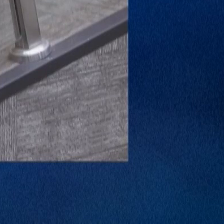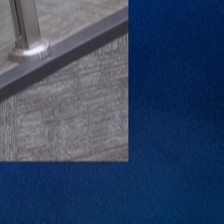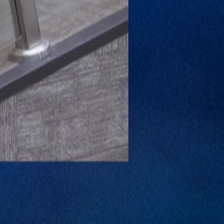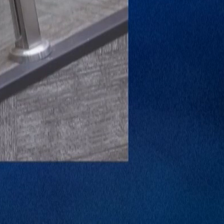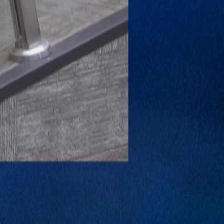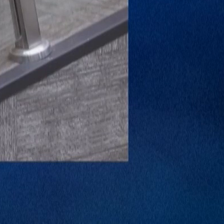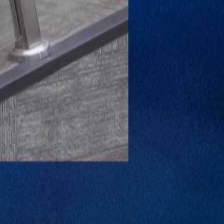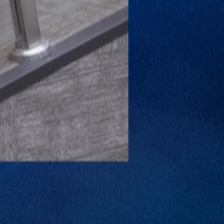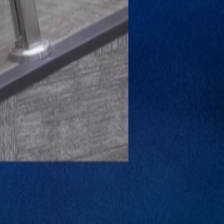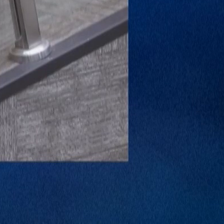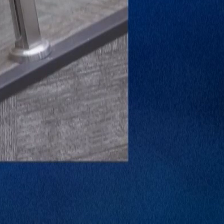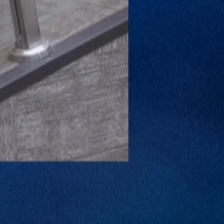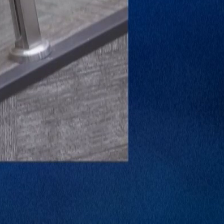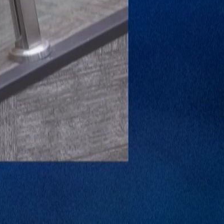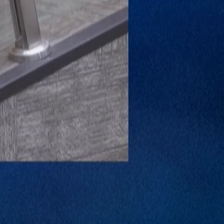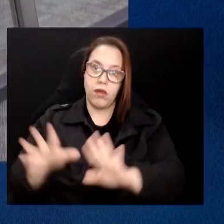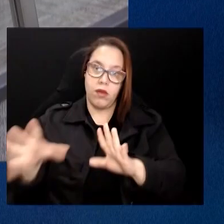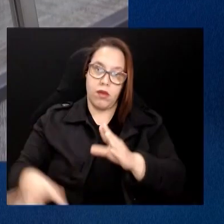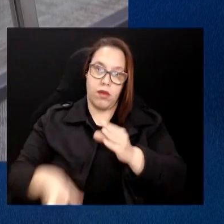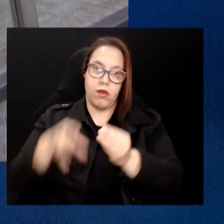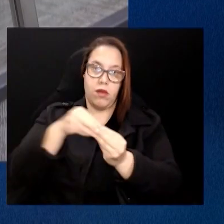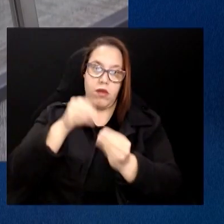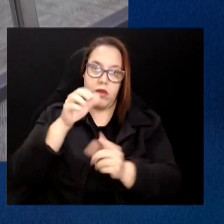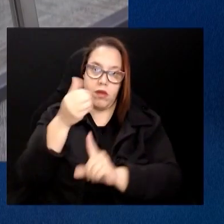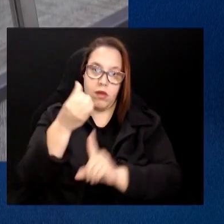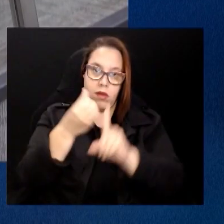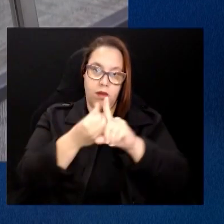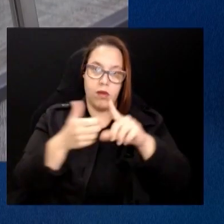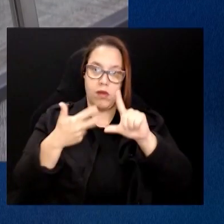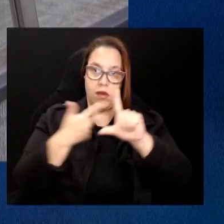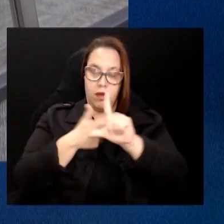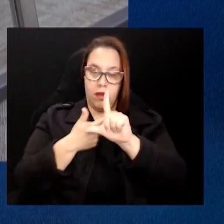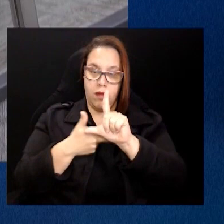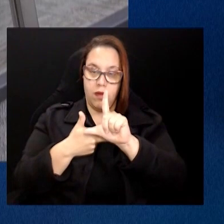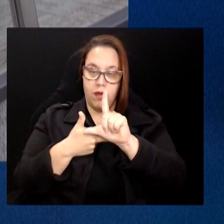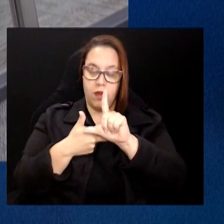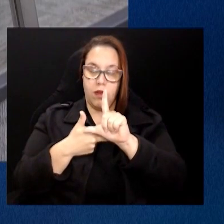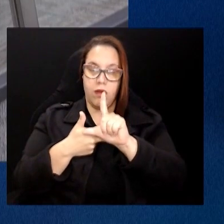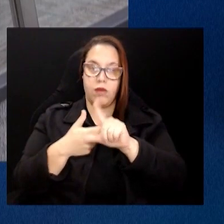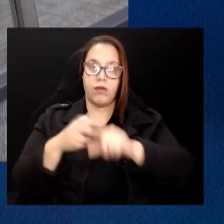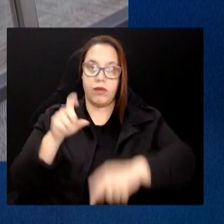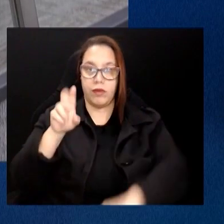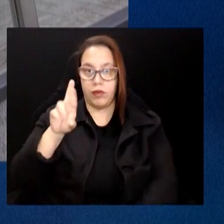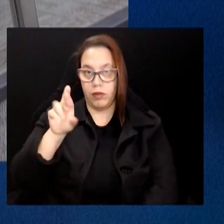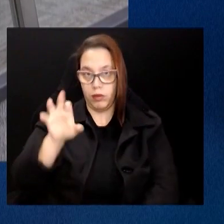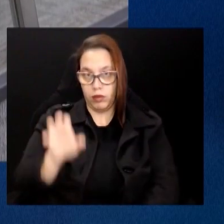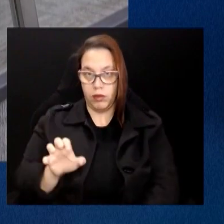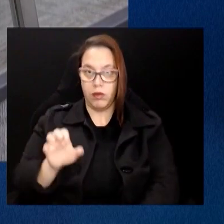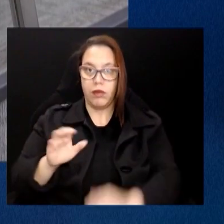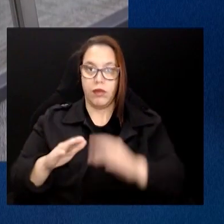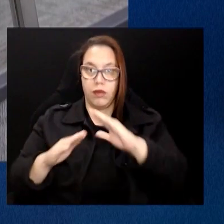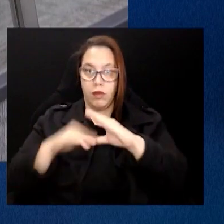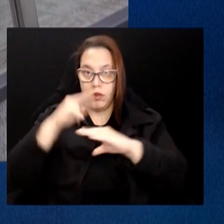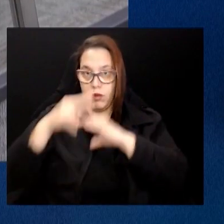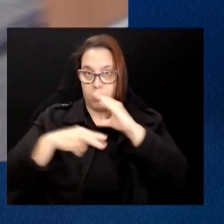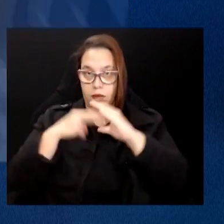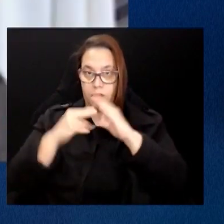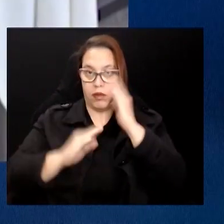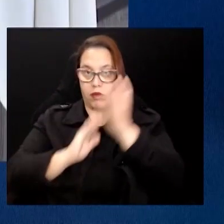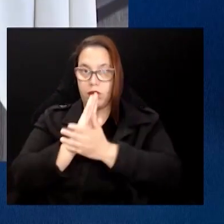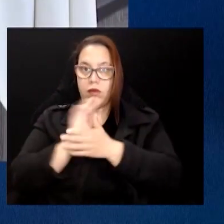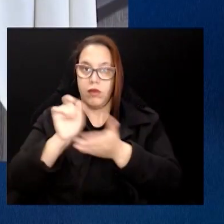No fechamento do semestre legislativo, em extraordinárias, Câmara aprova projetos de autoria do